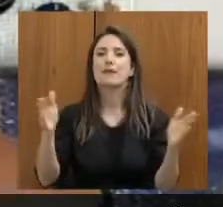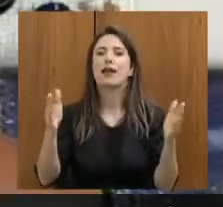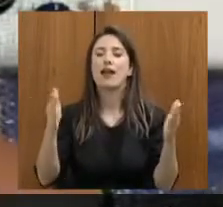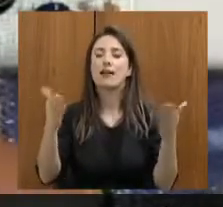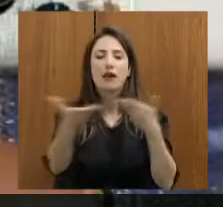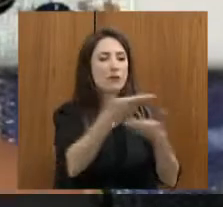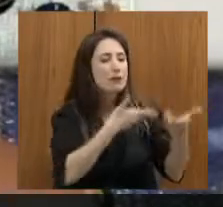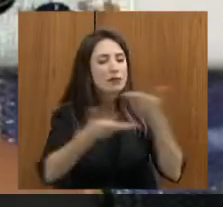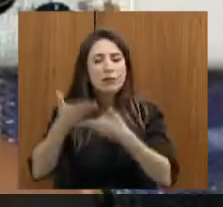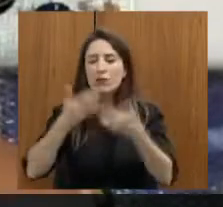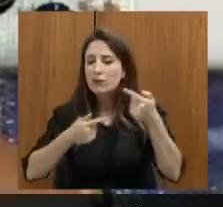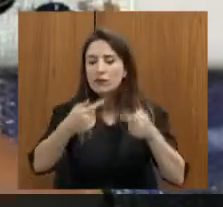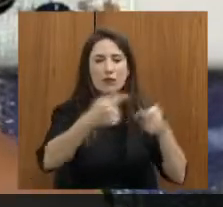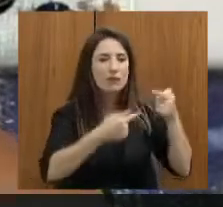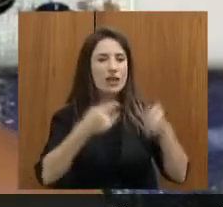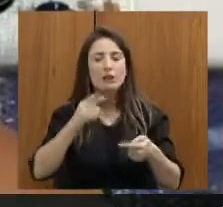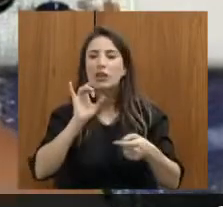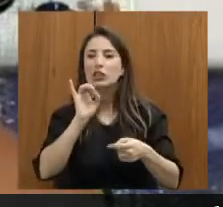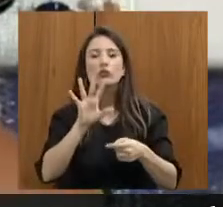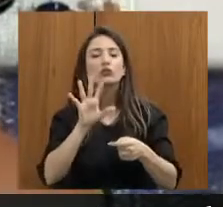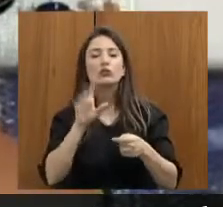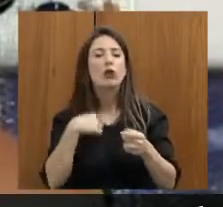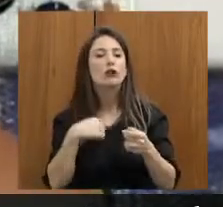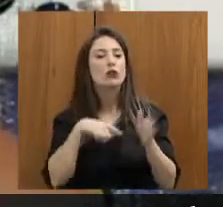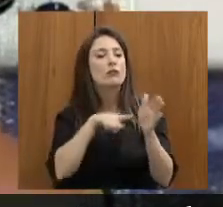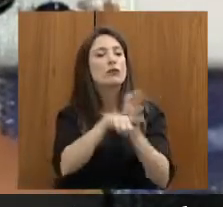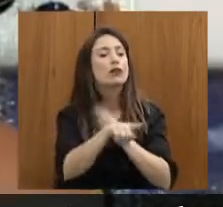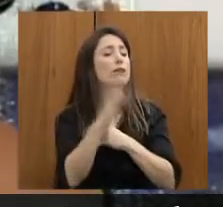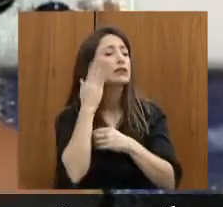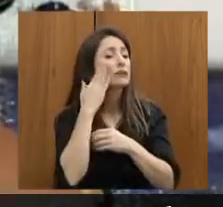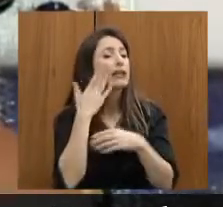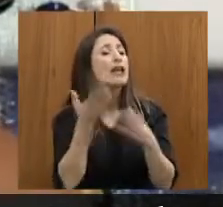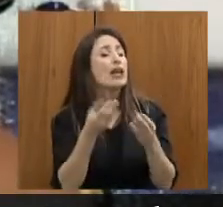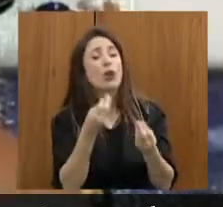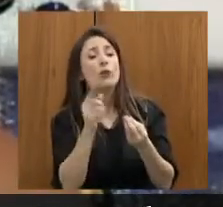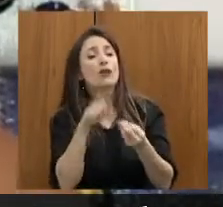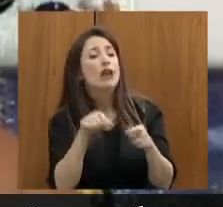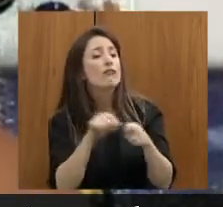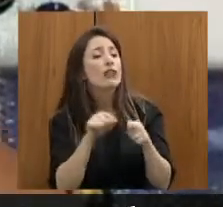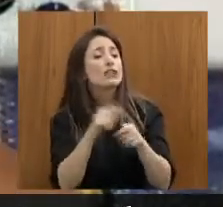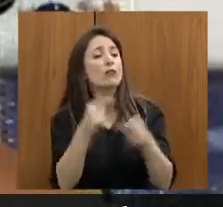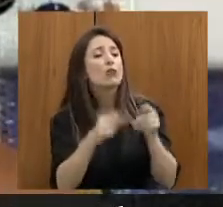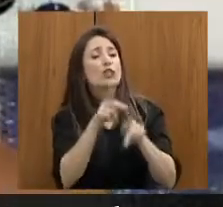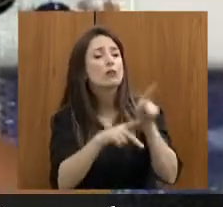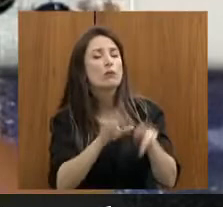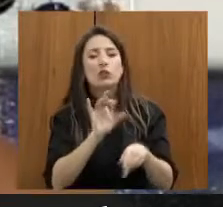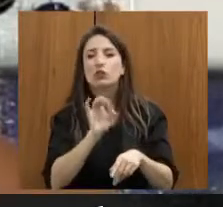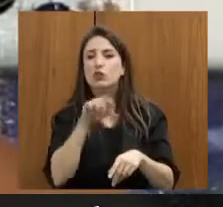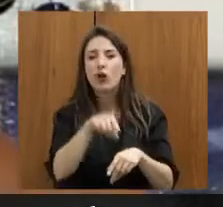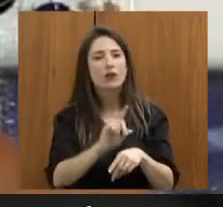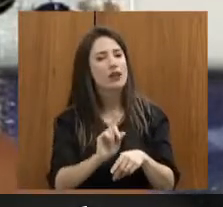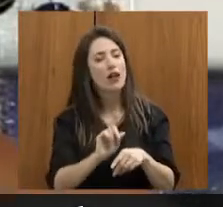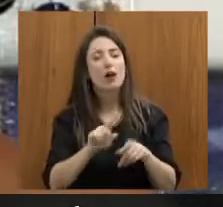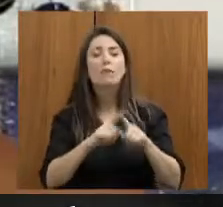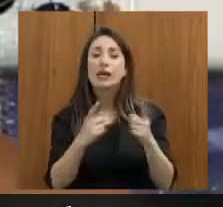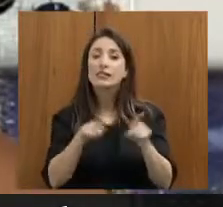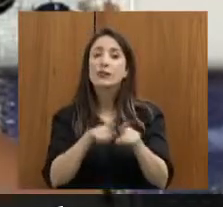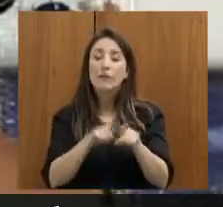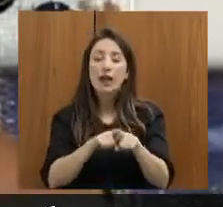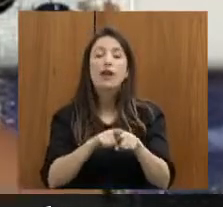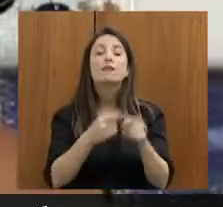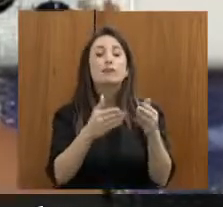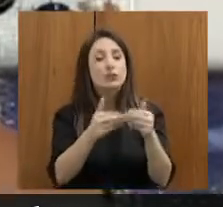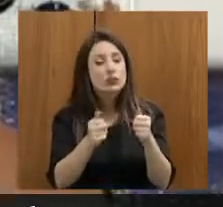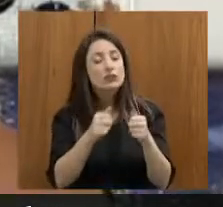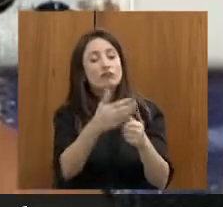tomar não é dimensão de eu estou te consultando para saber como seria melhor fazer uma política pública Mas ela tá ela tá dizendo você tem autonomia